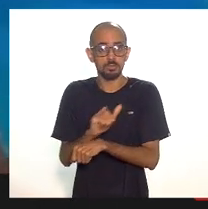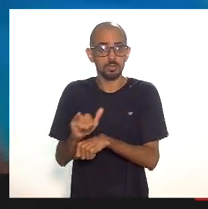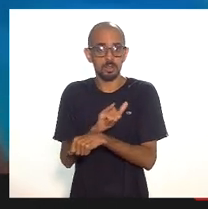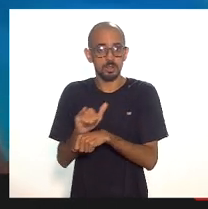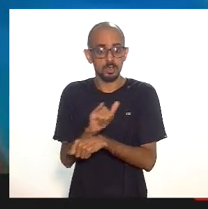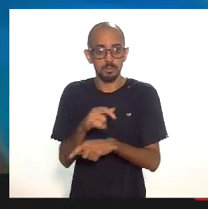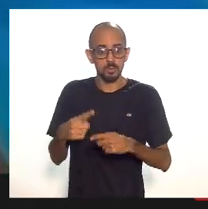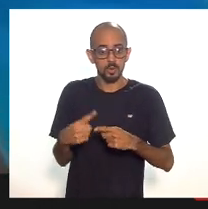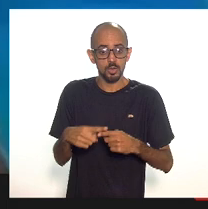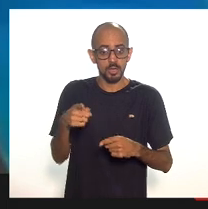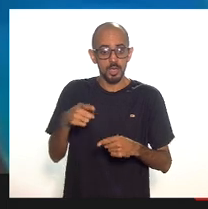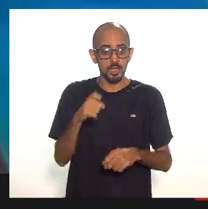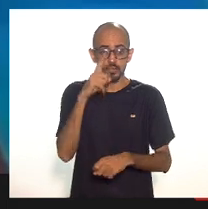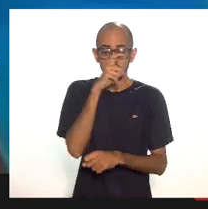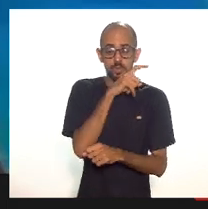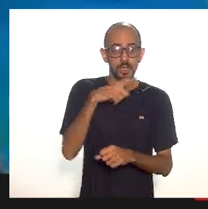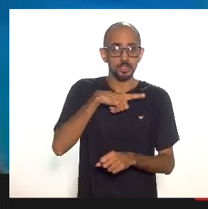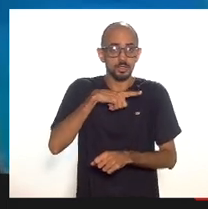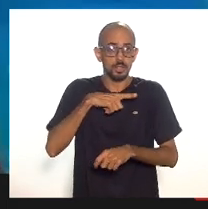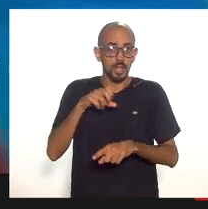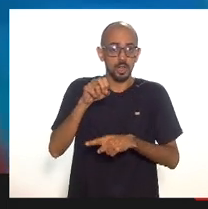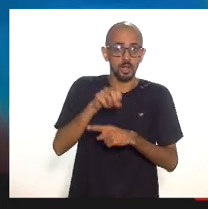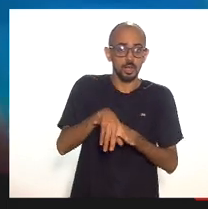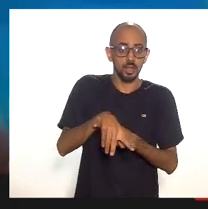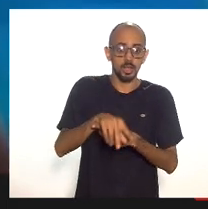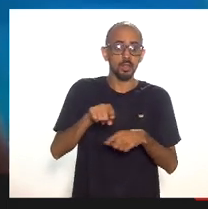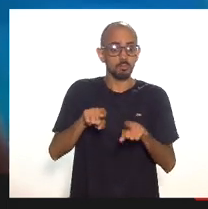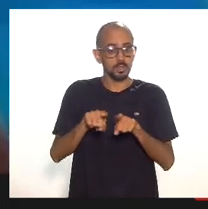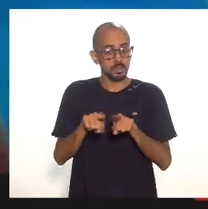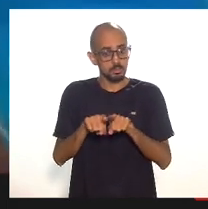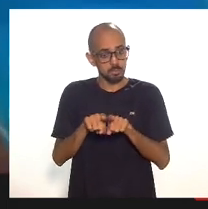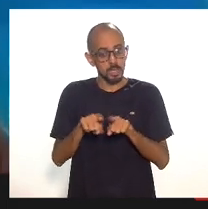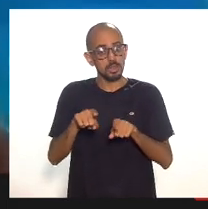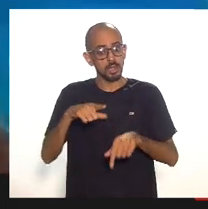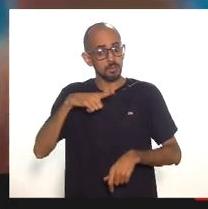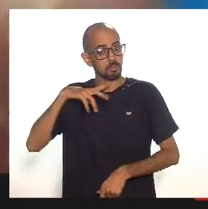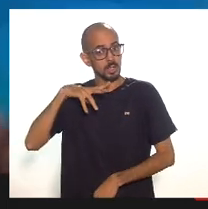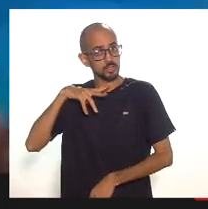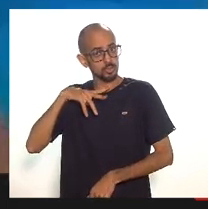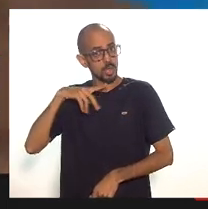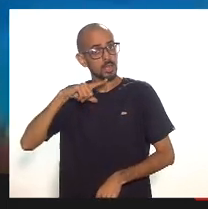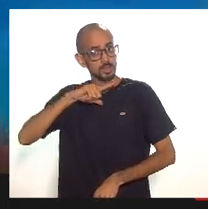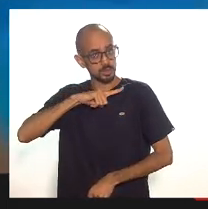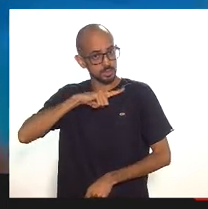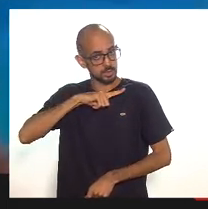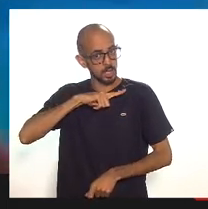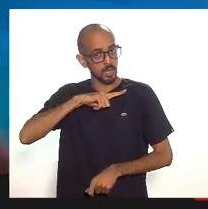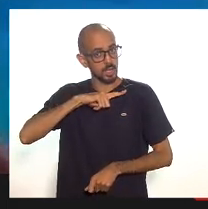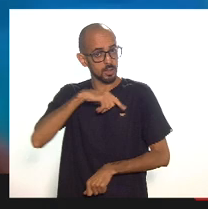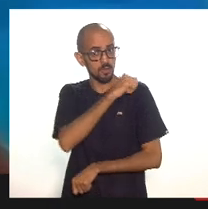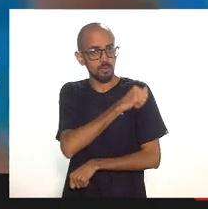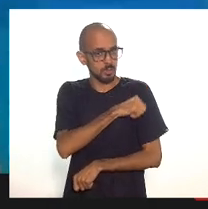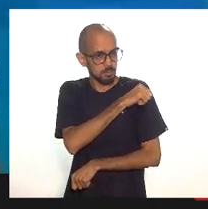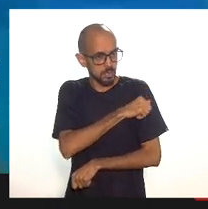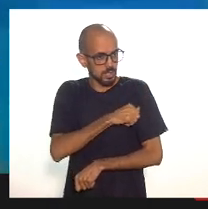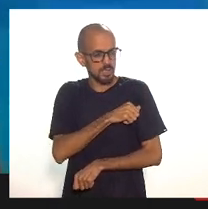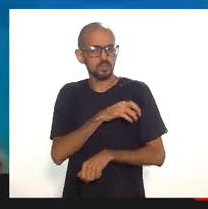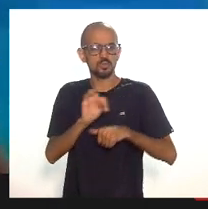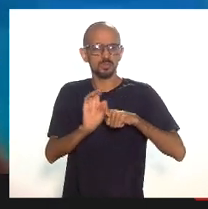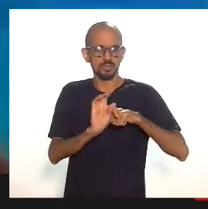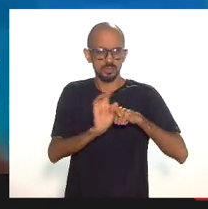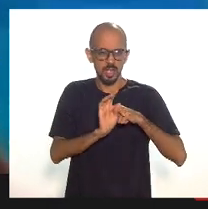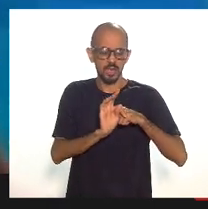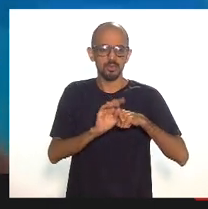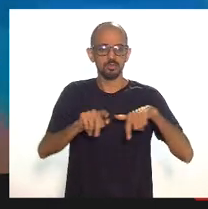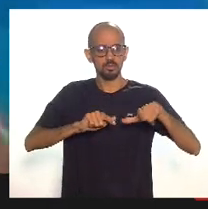a dificuldade que o serviço público tem de contratar, tem também o serviço privado. Os médicos, enfermeiros, técnicos, fisioterapeutas trabalham no